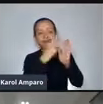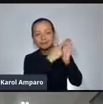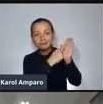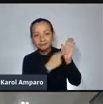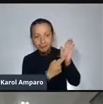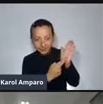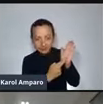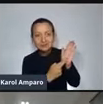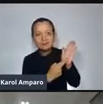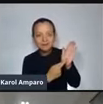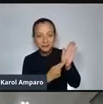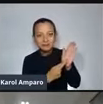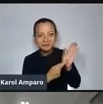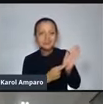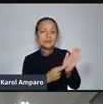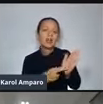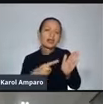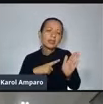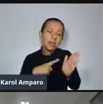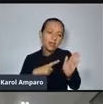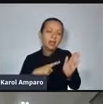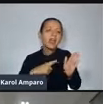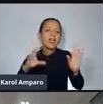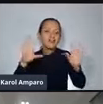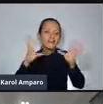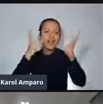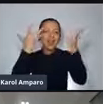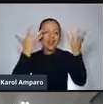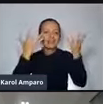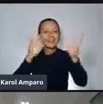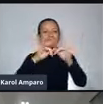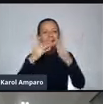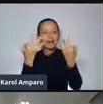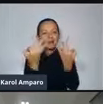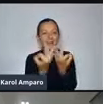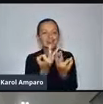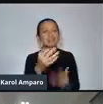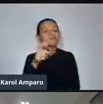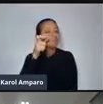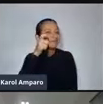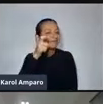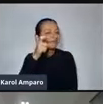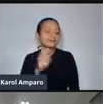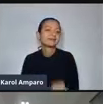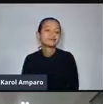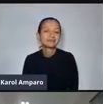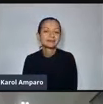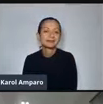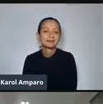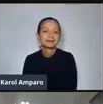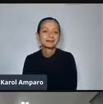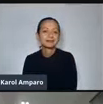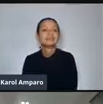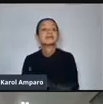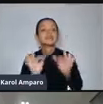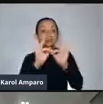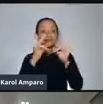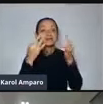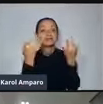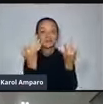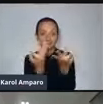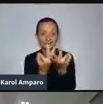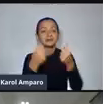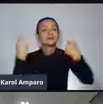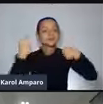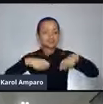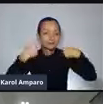festa, direitinho, terminando, os pais assistindo e tudo mais. Os pais, né, têm que saber quem são os